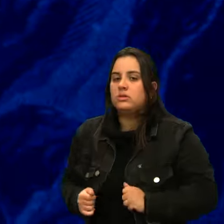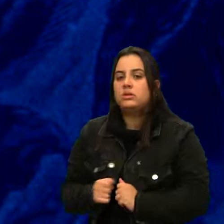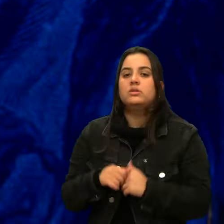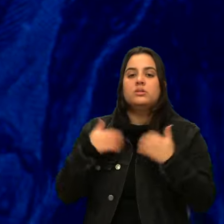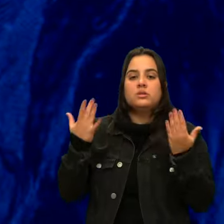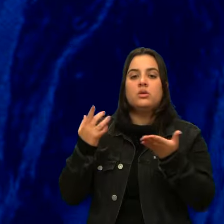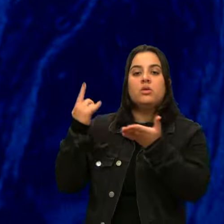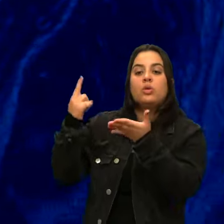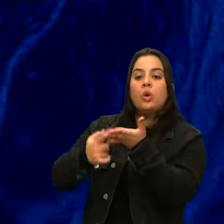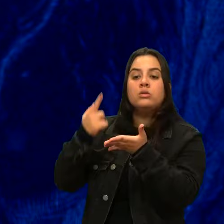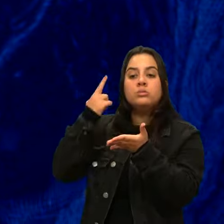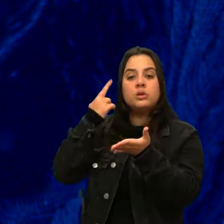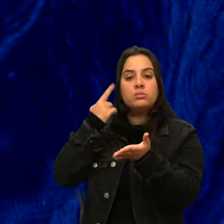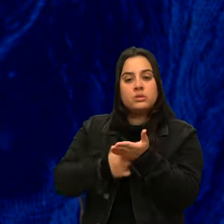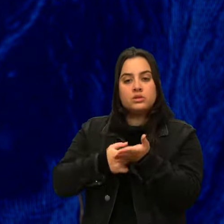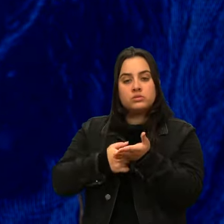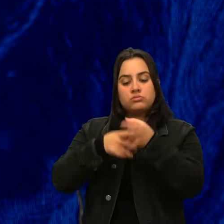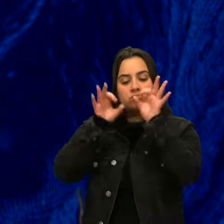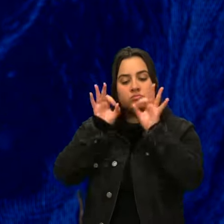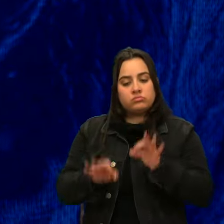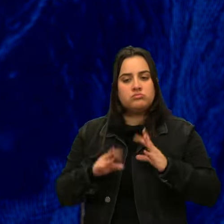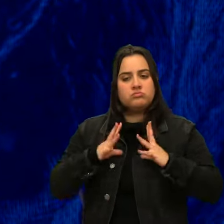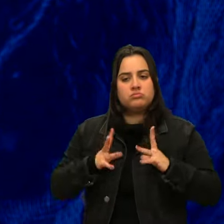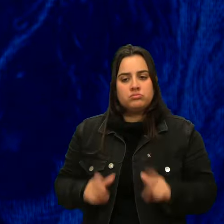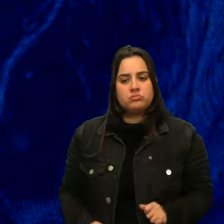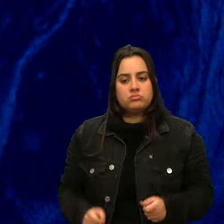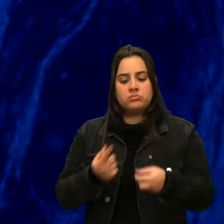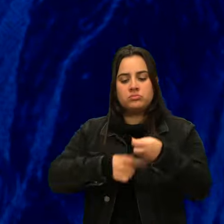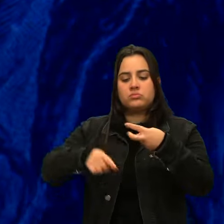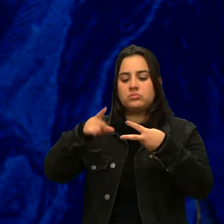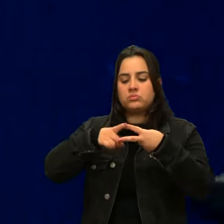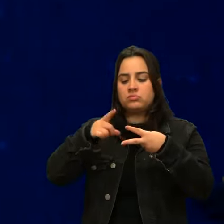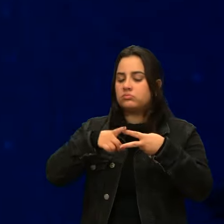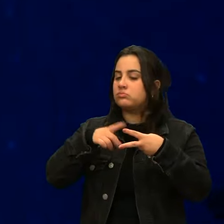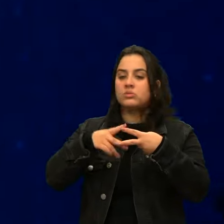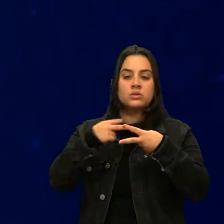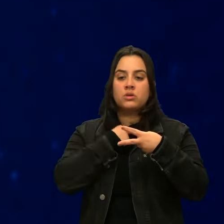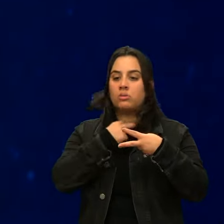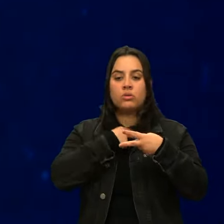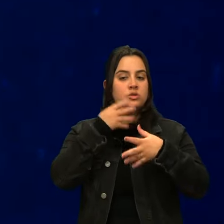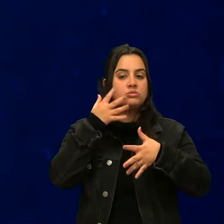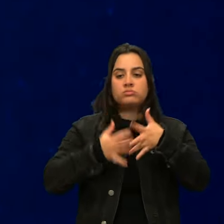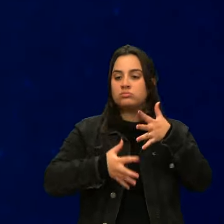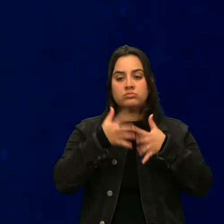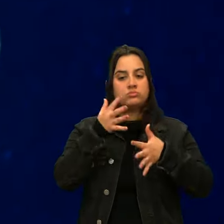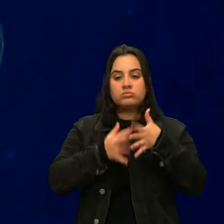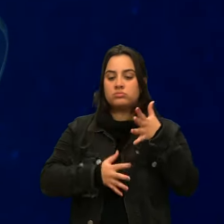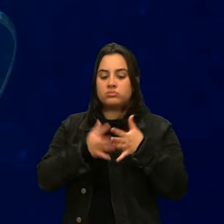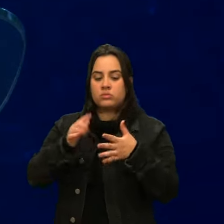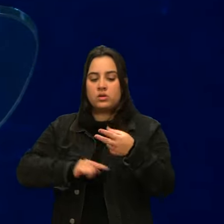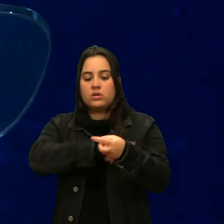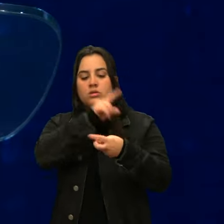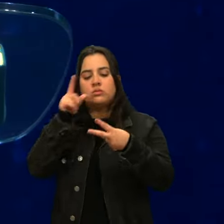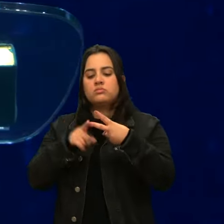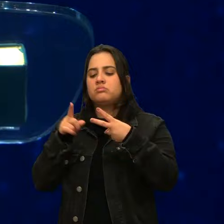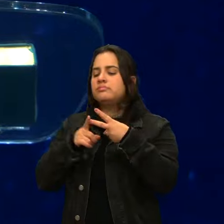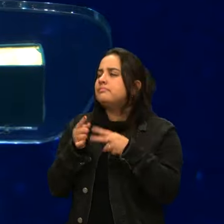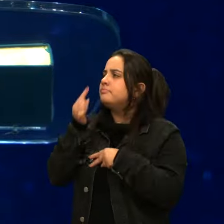com a integridade. Para isso, você precisa não se distrair e investir em relacionamento. Como